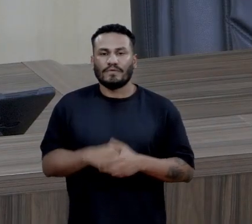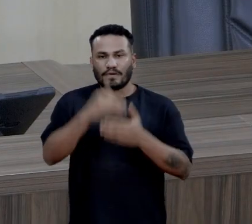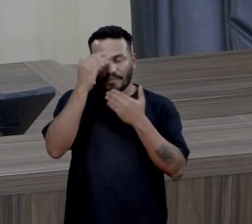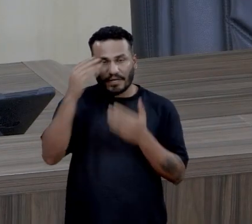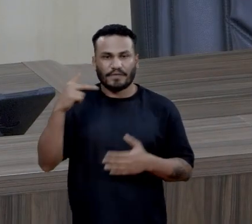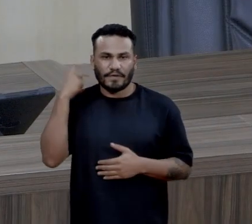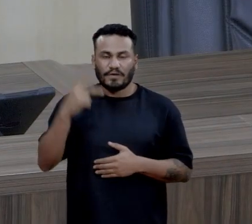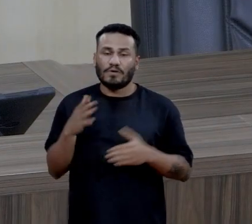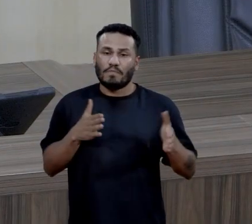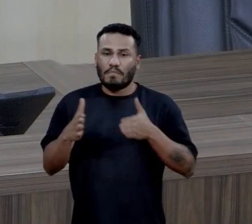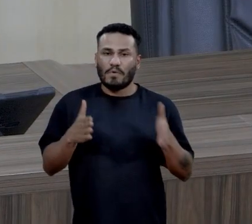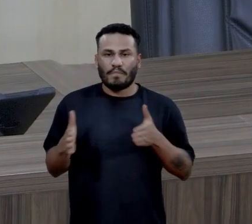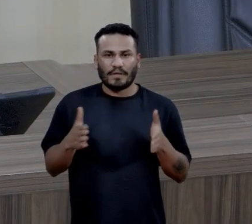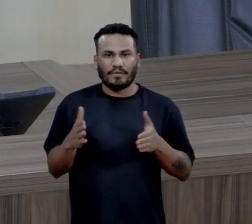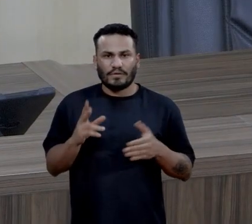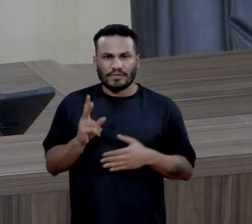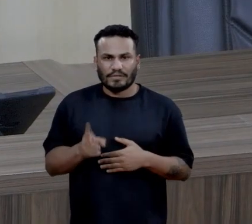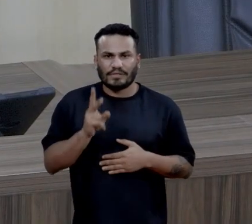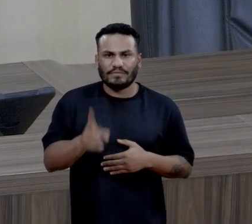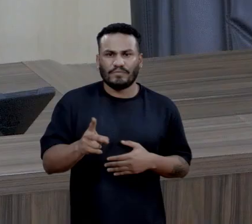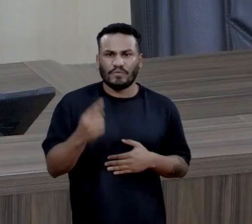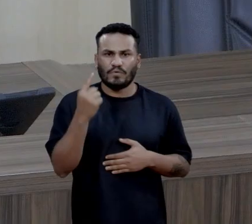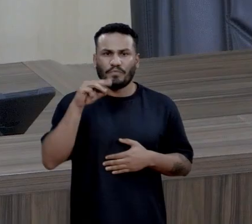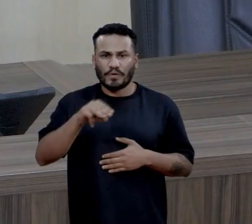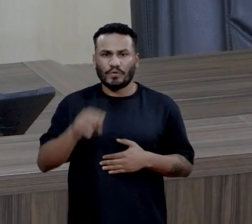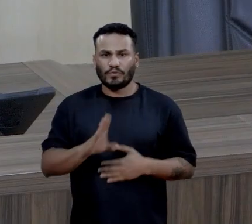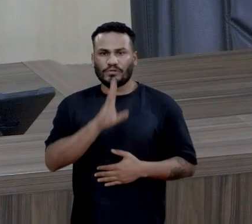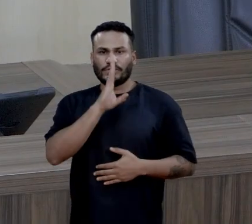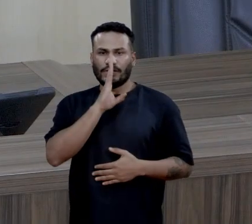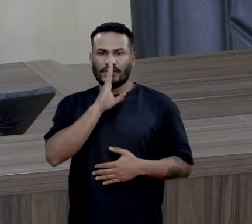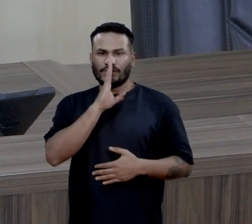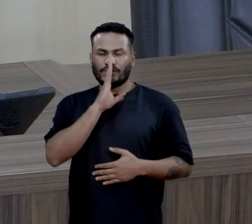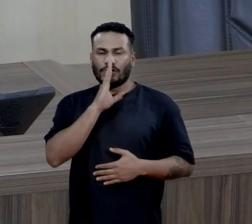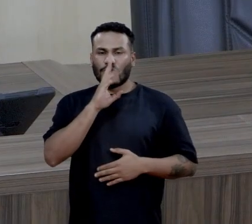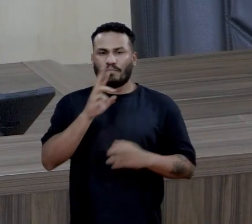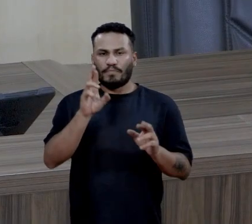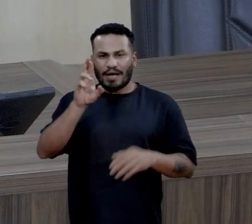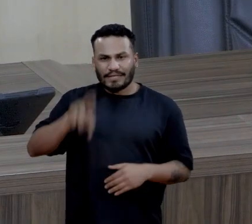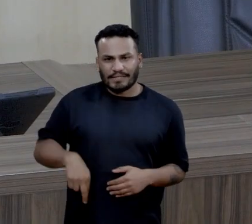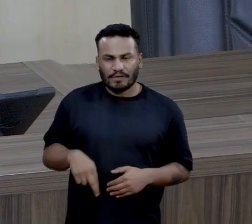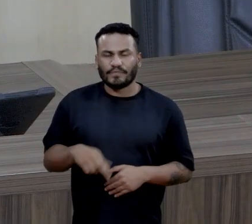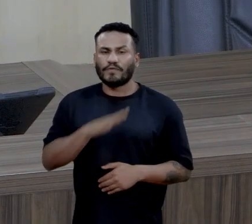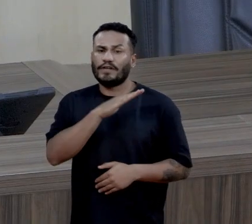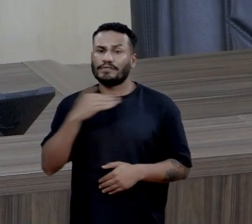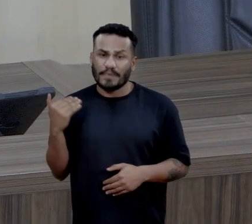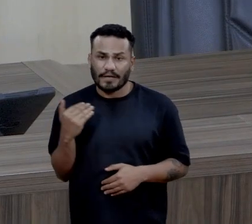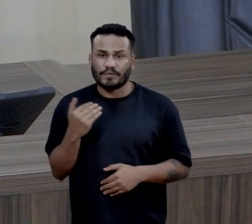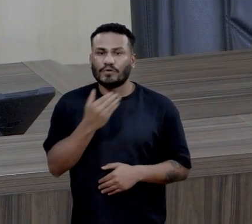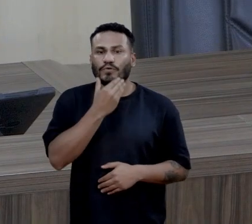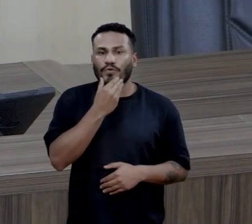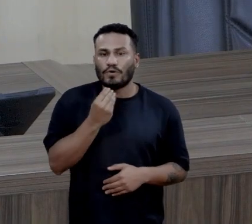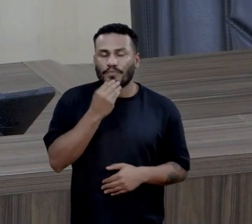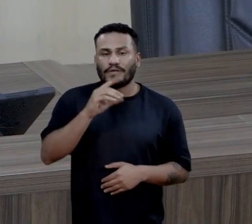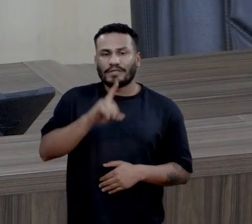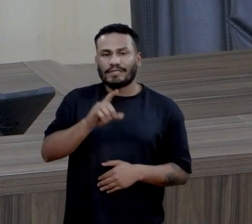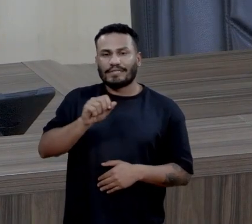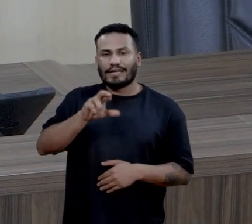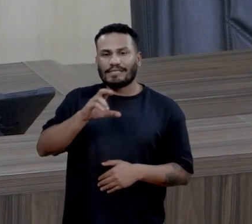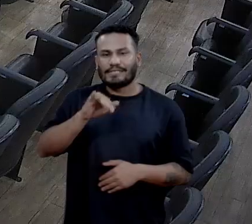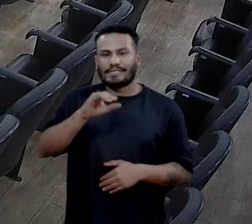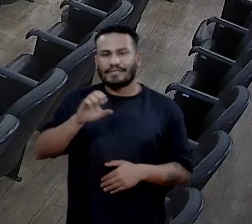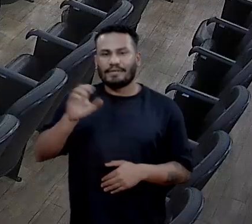Obrigado, vereador. Nesse momento, prosseguimos com 1 minuto de silêncio em razão do falecimento do senhor Darcy